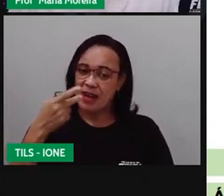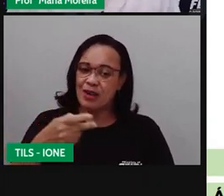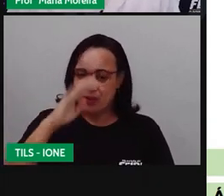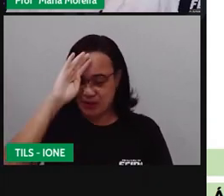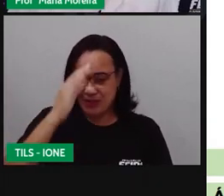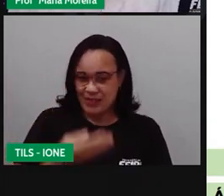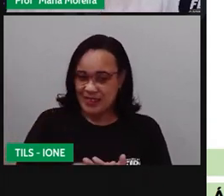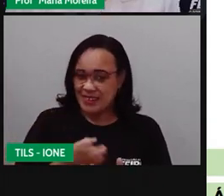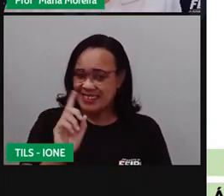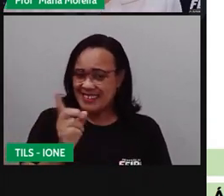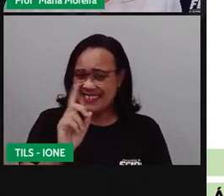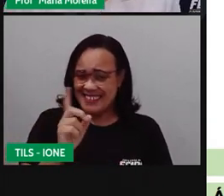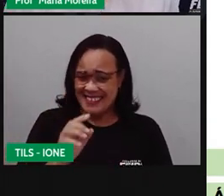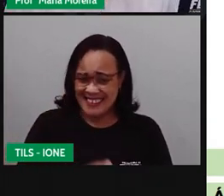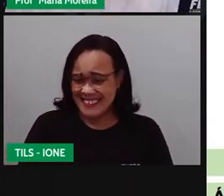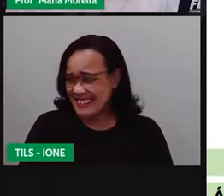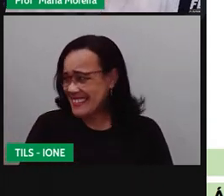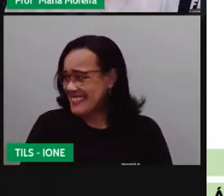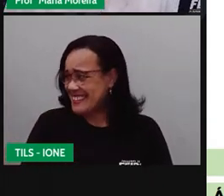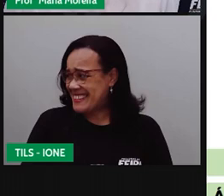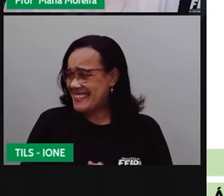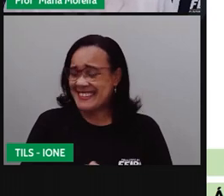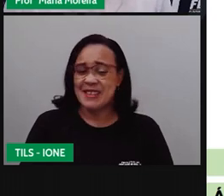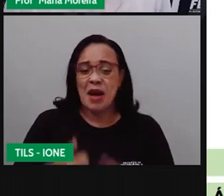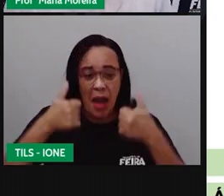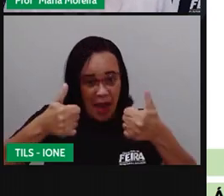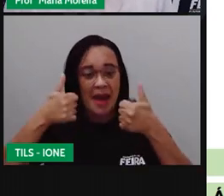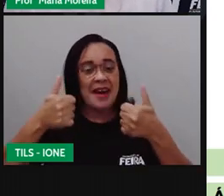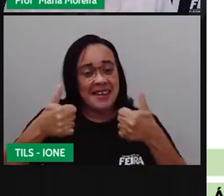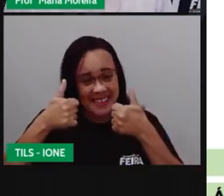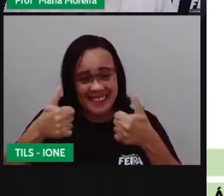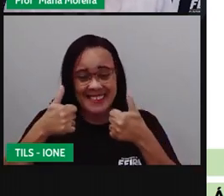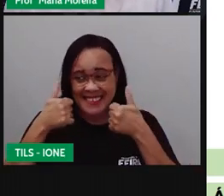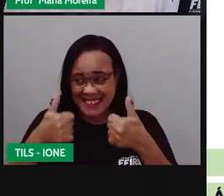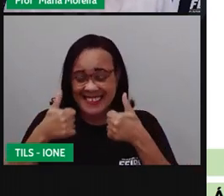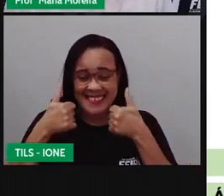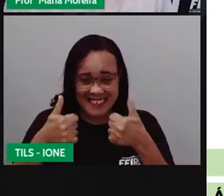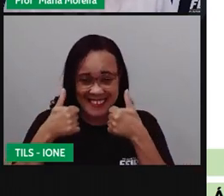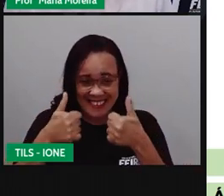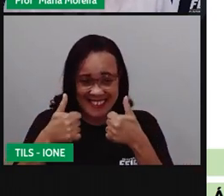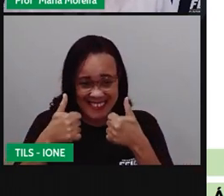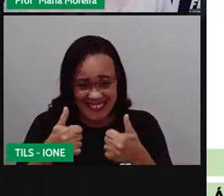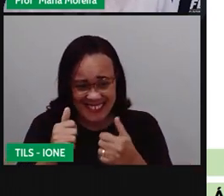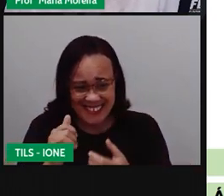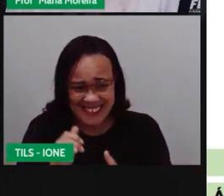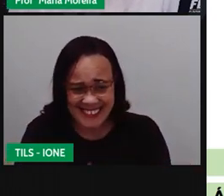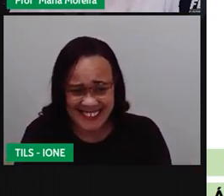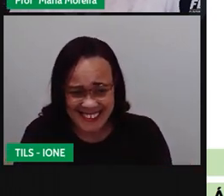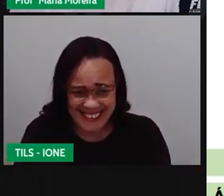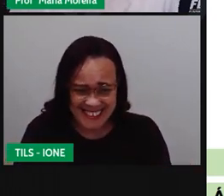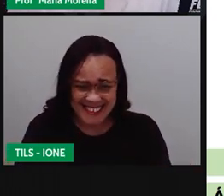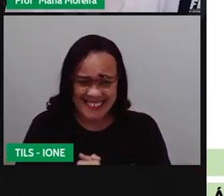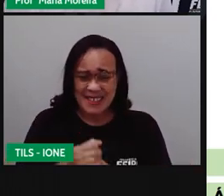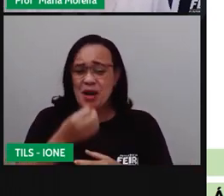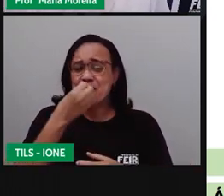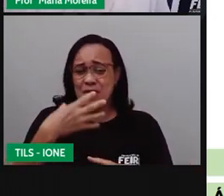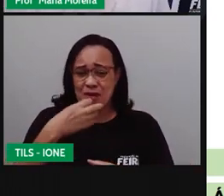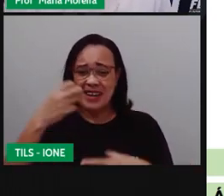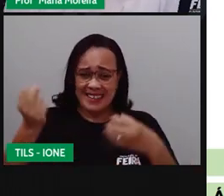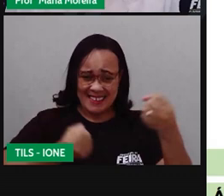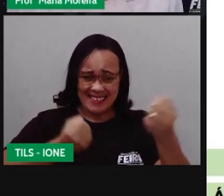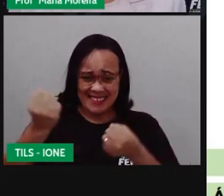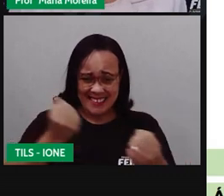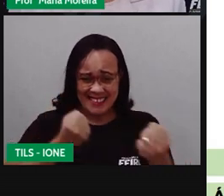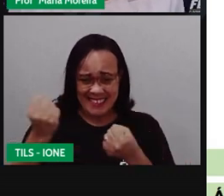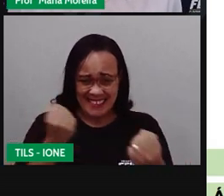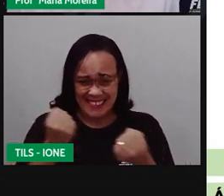confiar, tá? E onde não, eu sou um bom motorista. Se você quiser uma carona aí, é quase Velozes e Furiosos em Feira de Santana. Velozes e